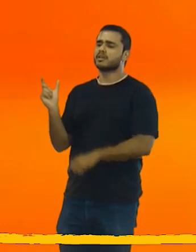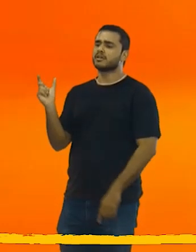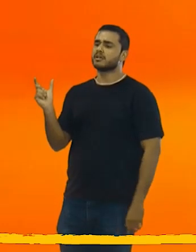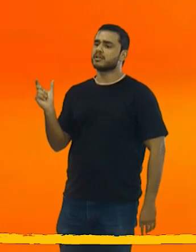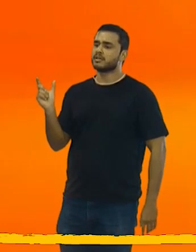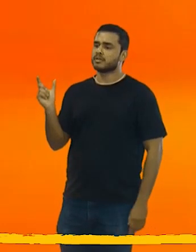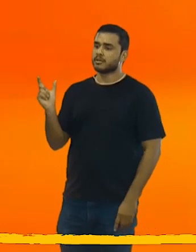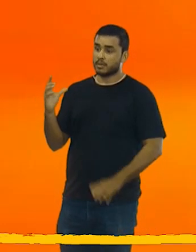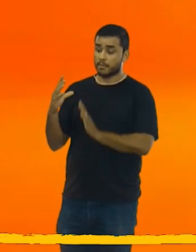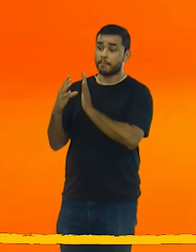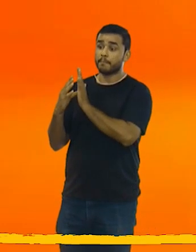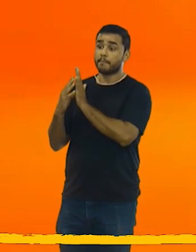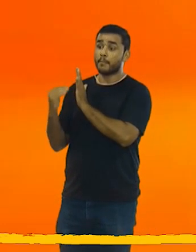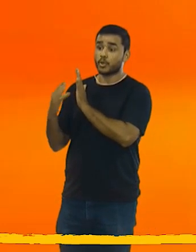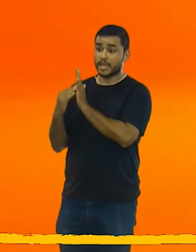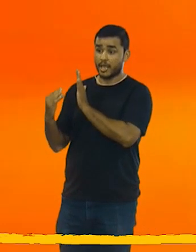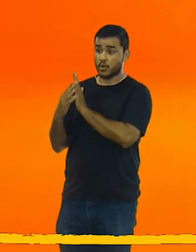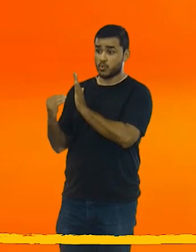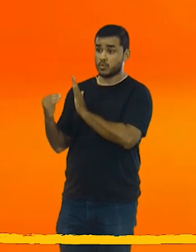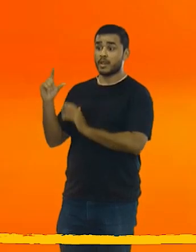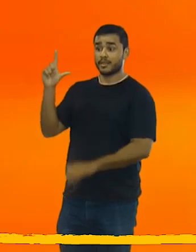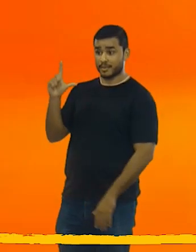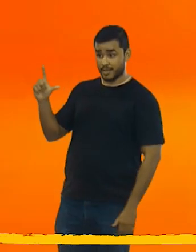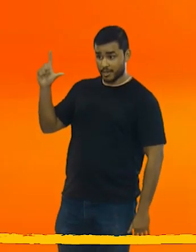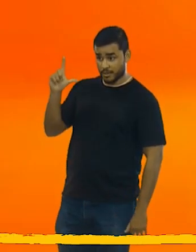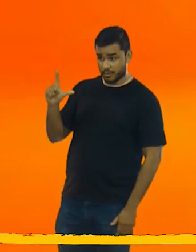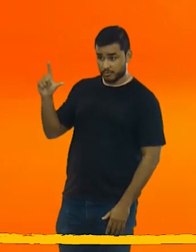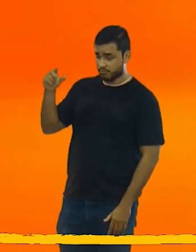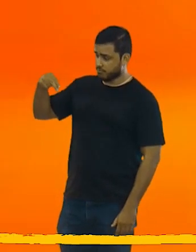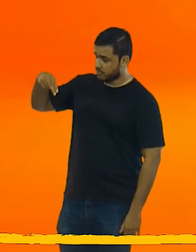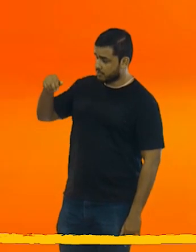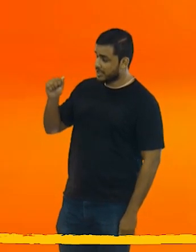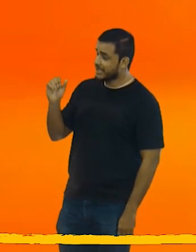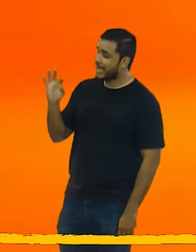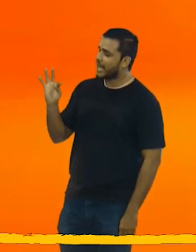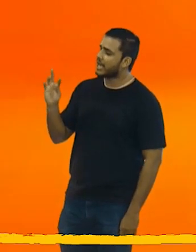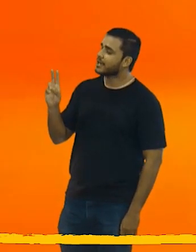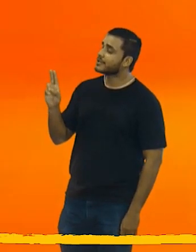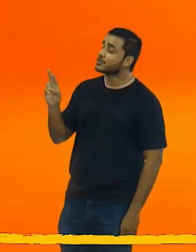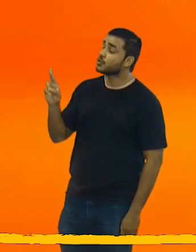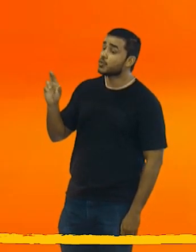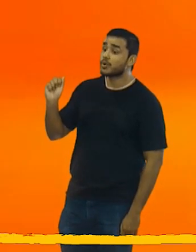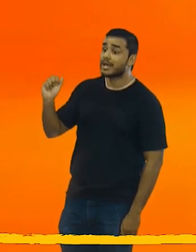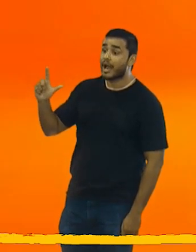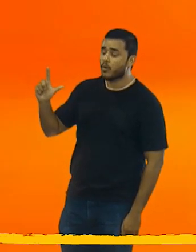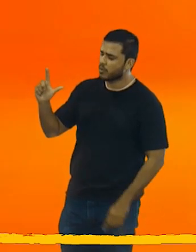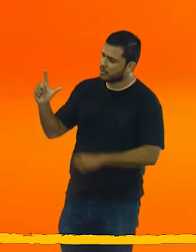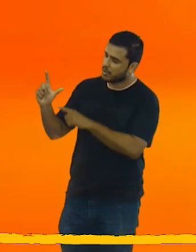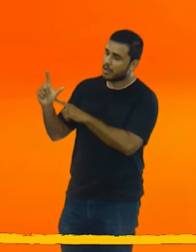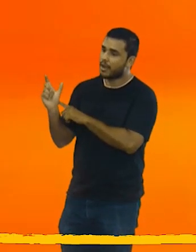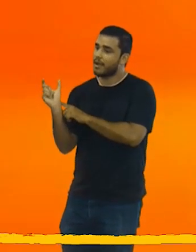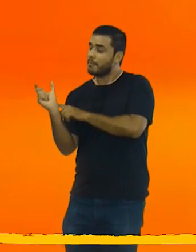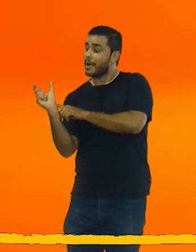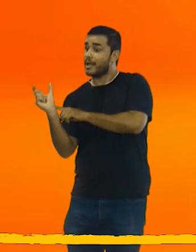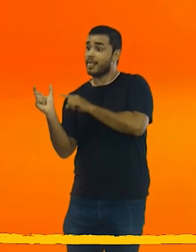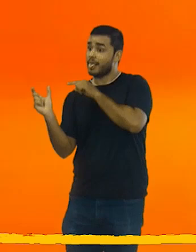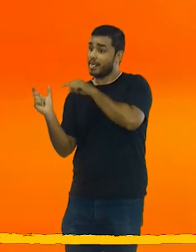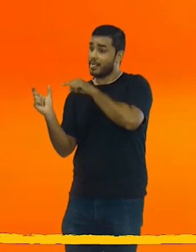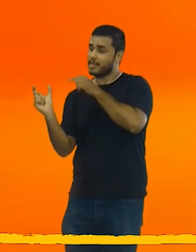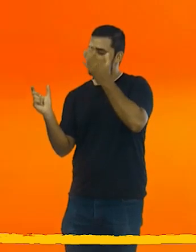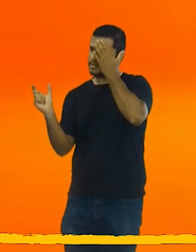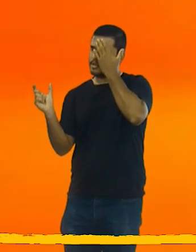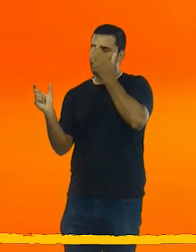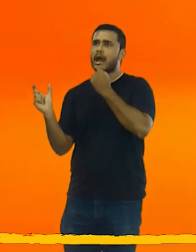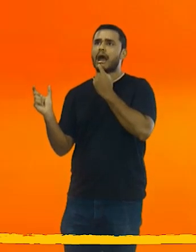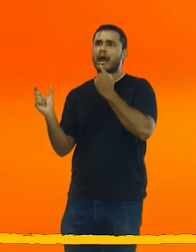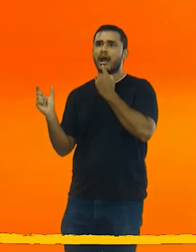vou tentar provar teses sociais usando as mesmas leis e princípios que eu utilizo